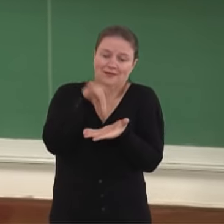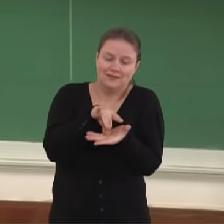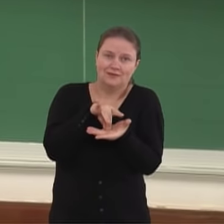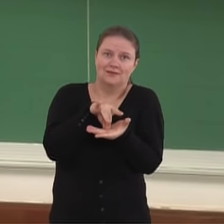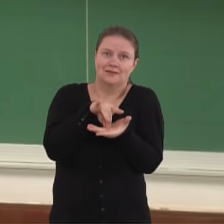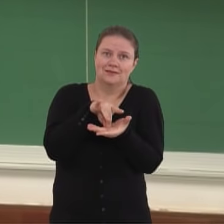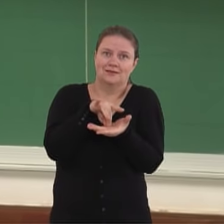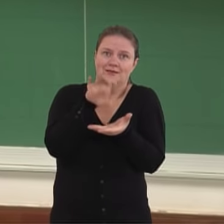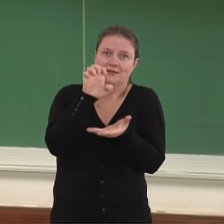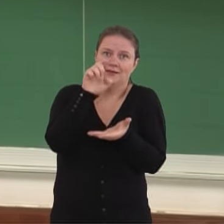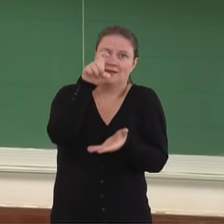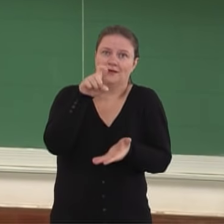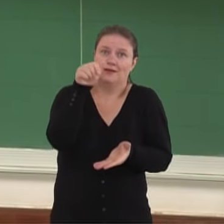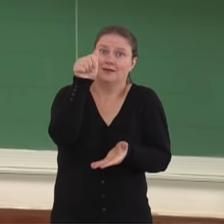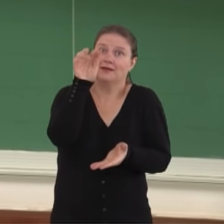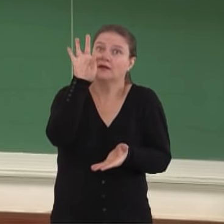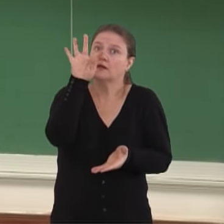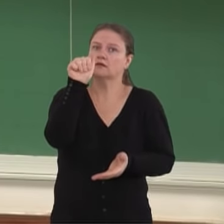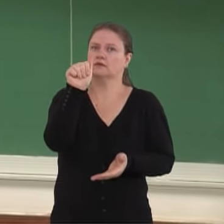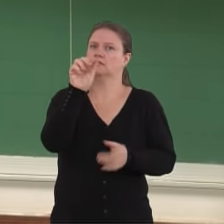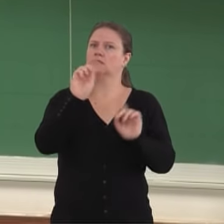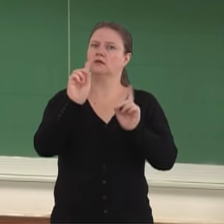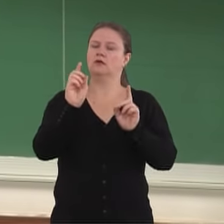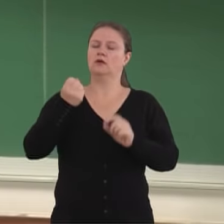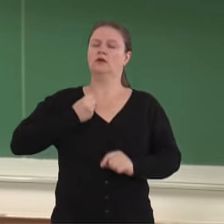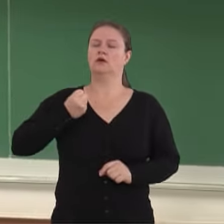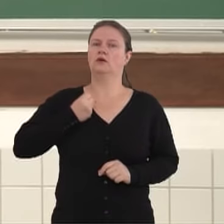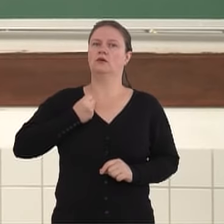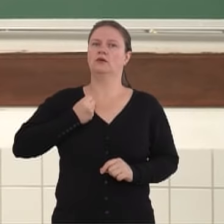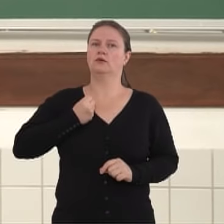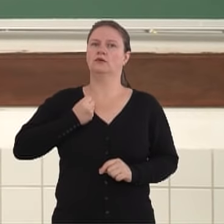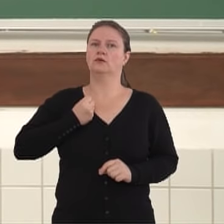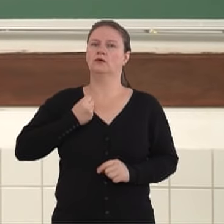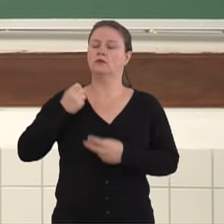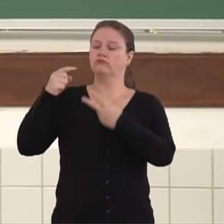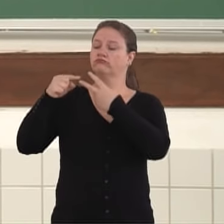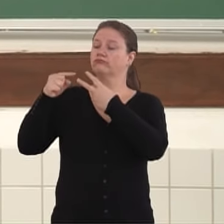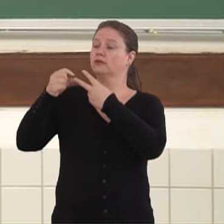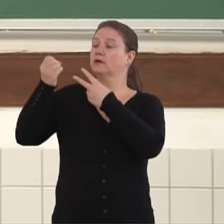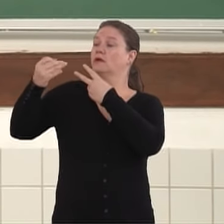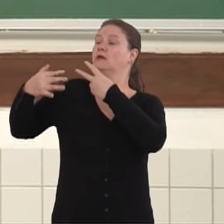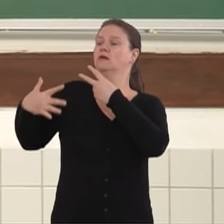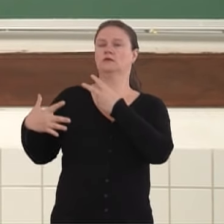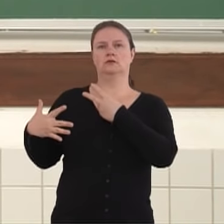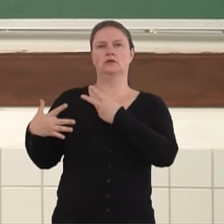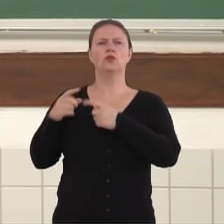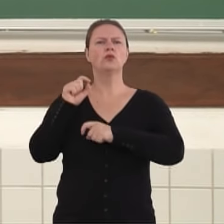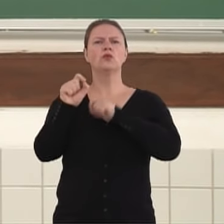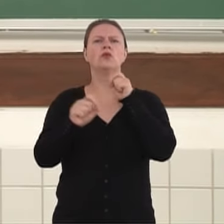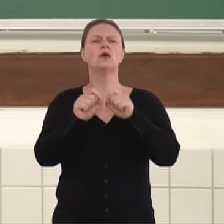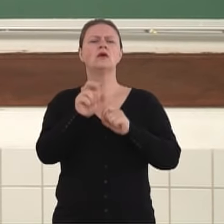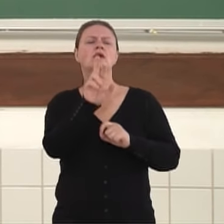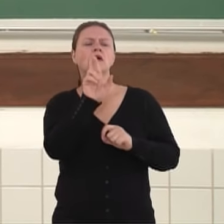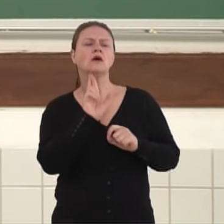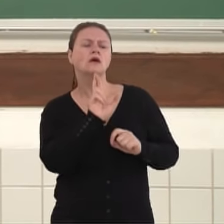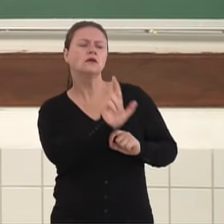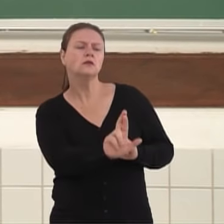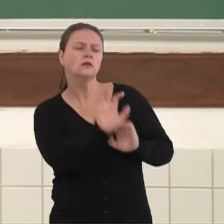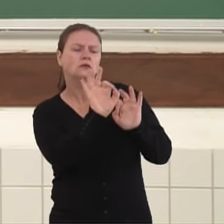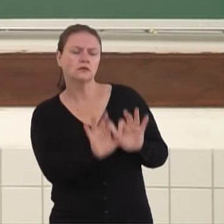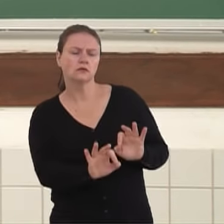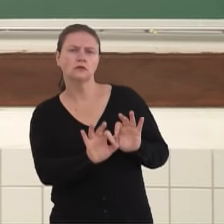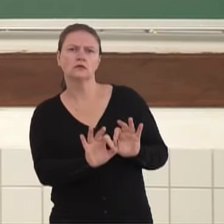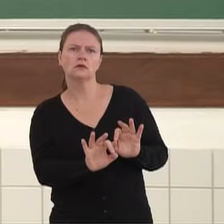exata, então ela é o quê? Um número irracional. Como é que eu vou saber qual vai ser a resposta? O que eu vou fazer? Eu